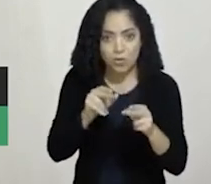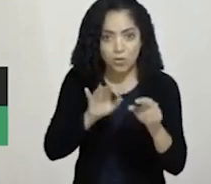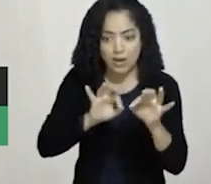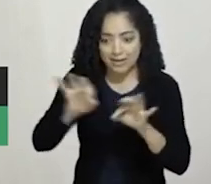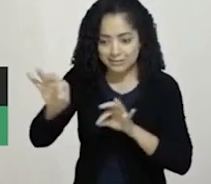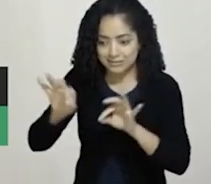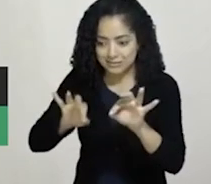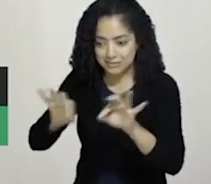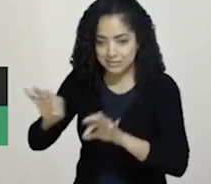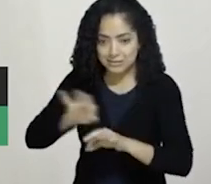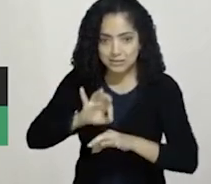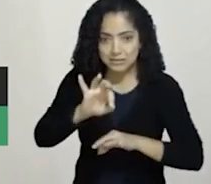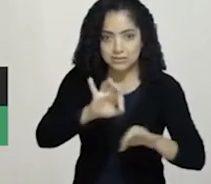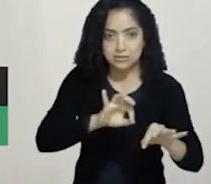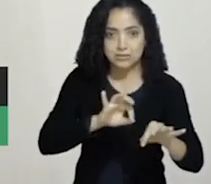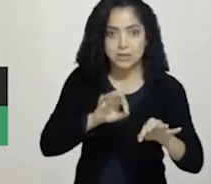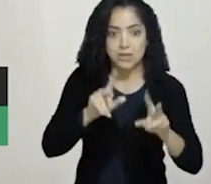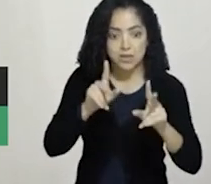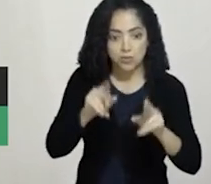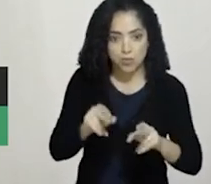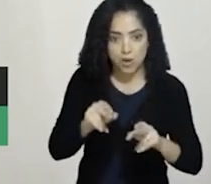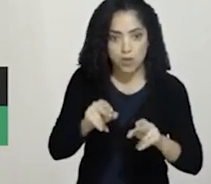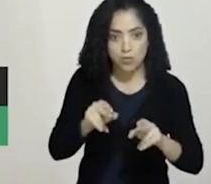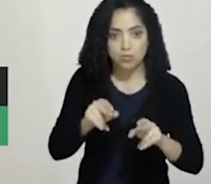dos povos indígenas caso